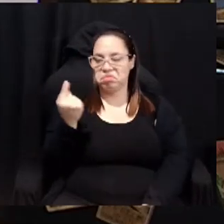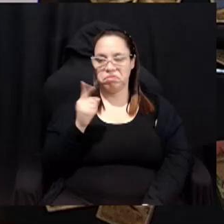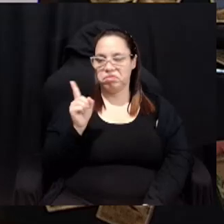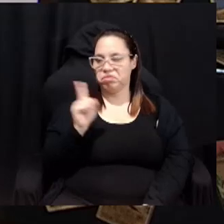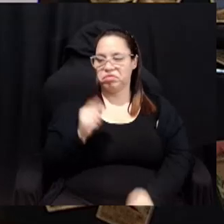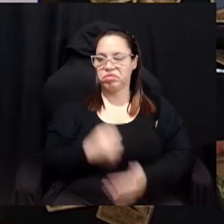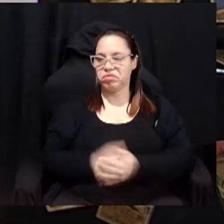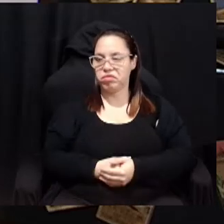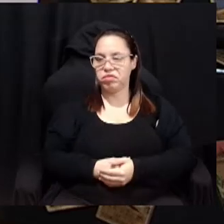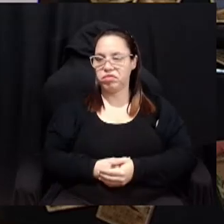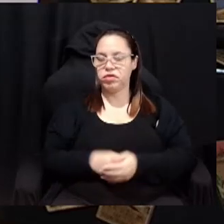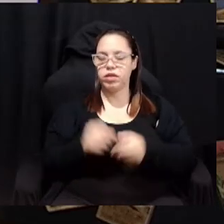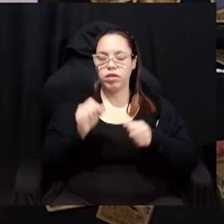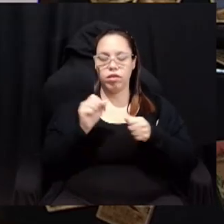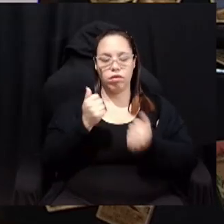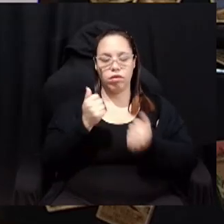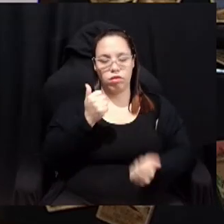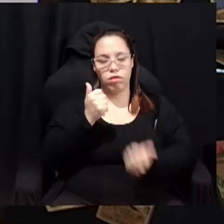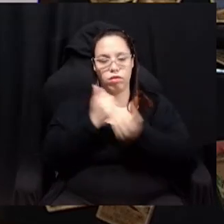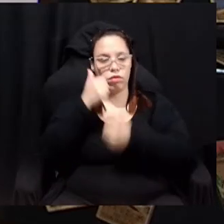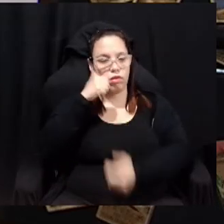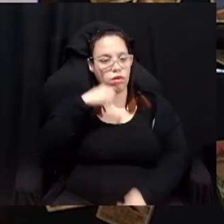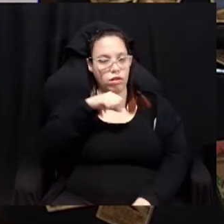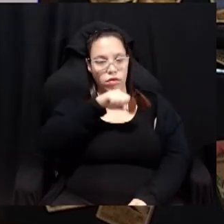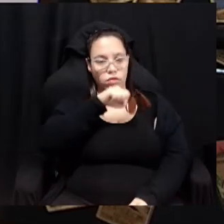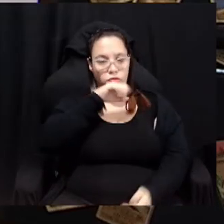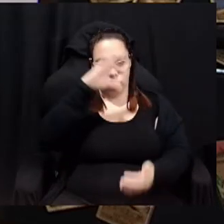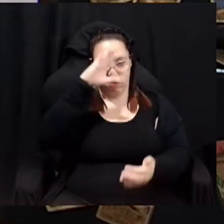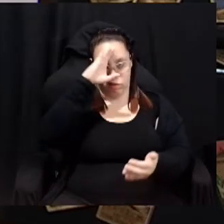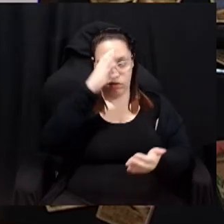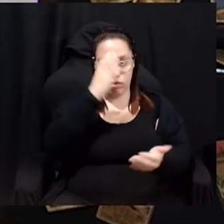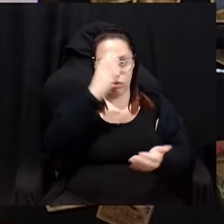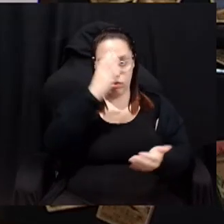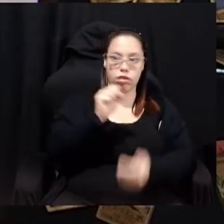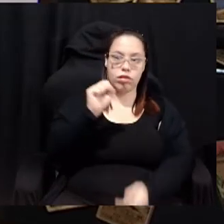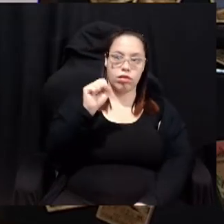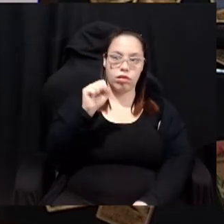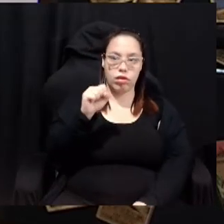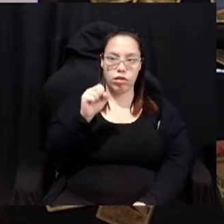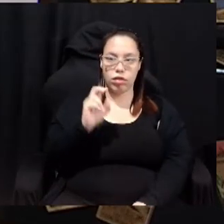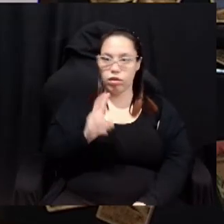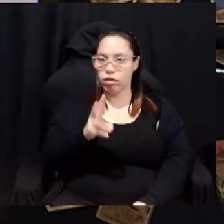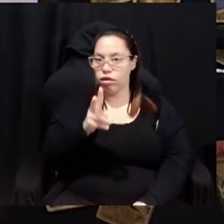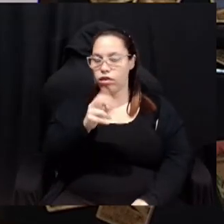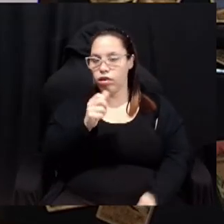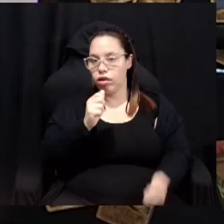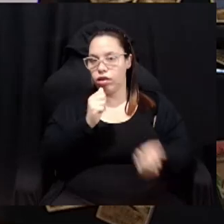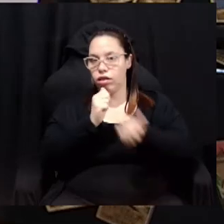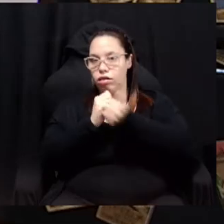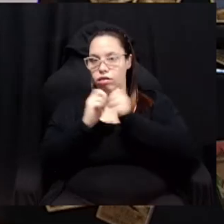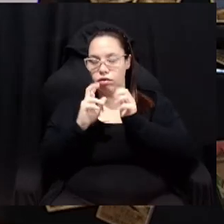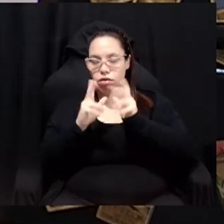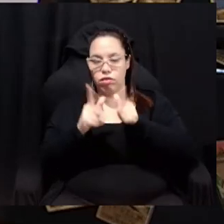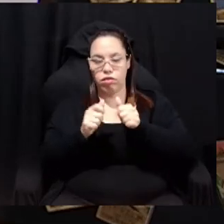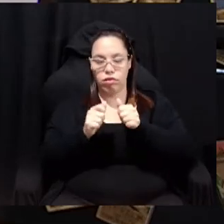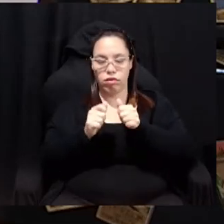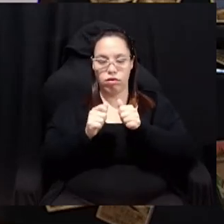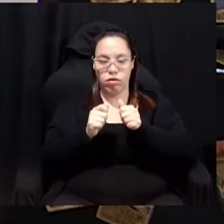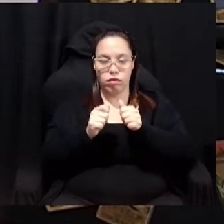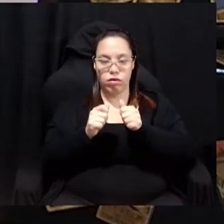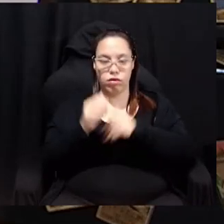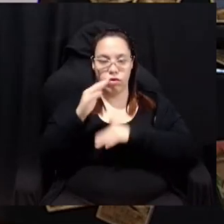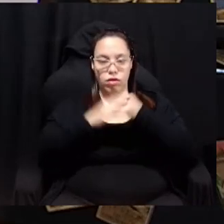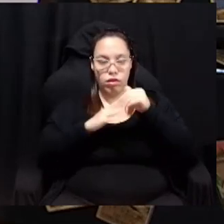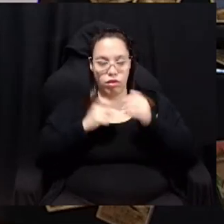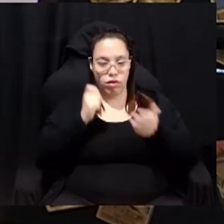mãe, o apoio do meu esposo, de acreditar sempre. E essa parceria funciona em tudo, desde a compra do alimento, que é ele que cuida